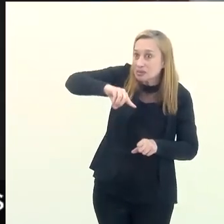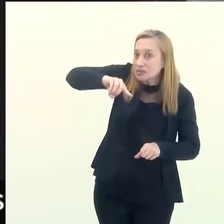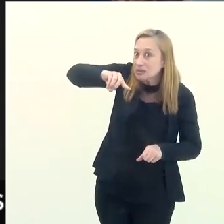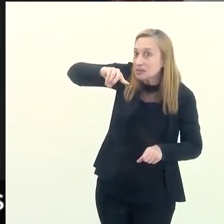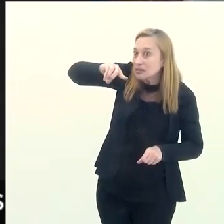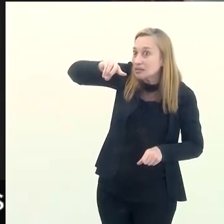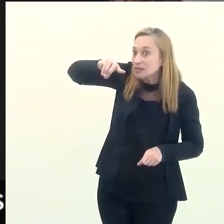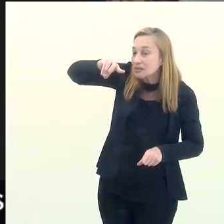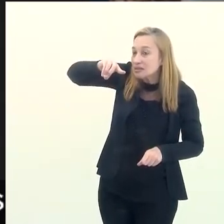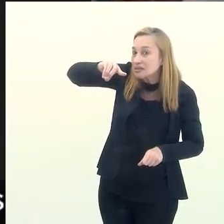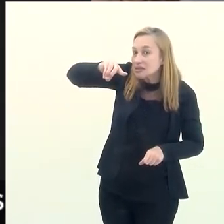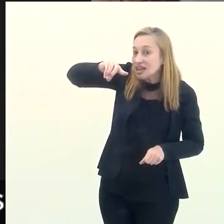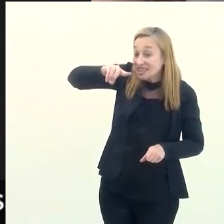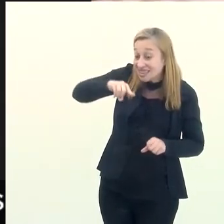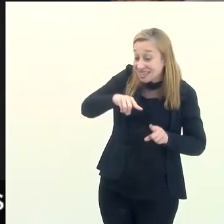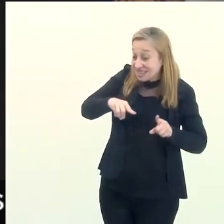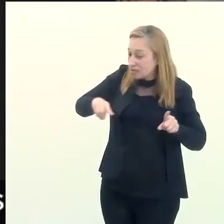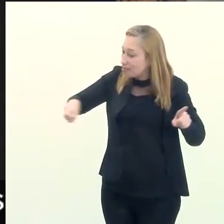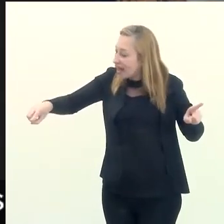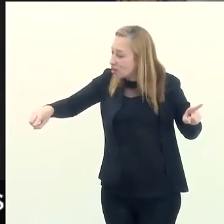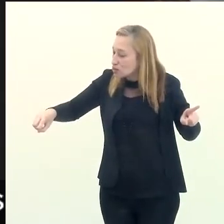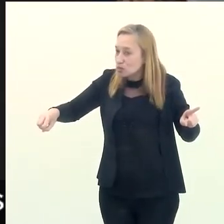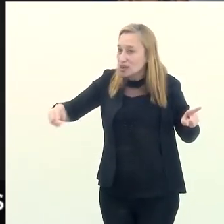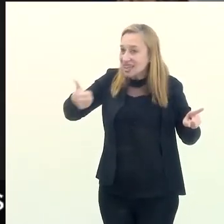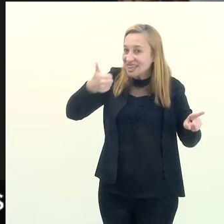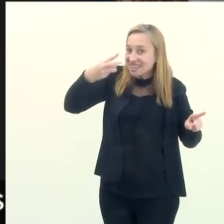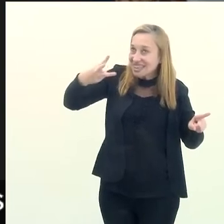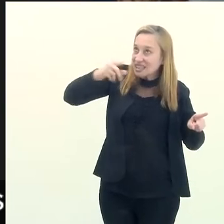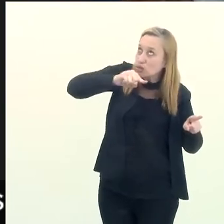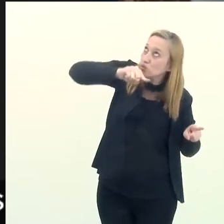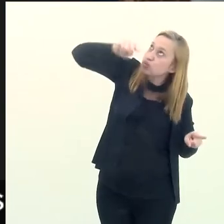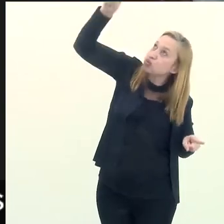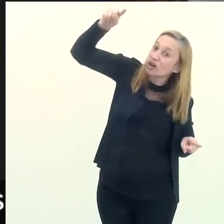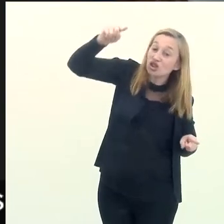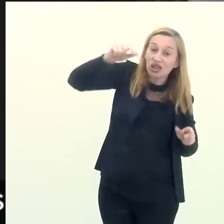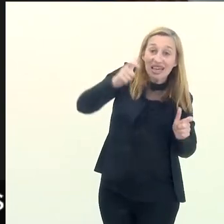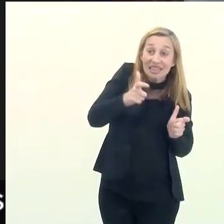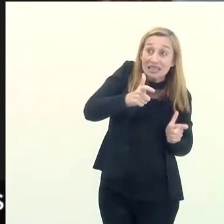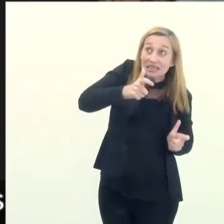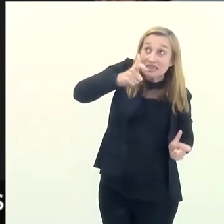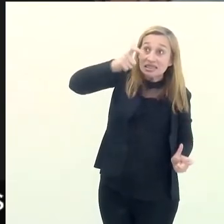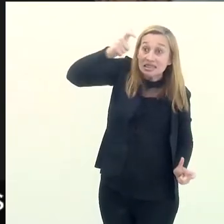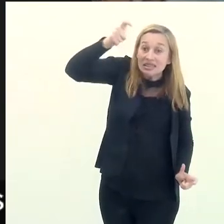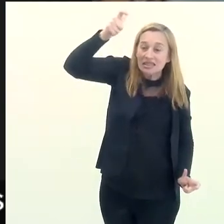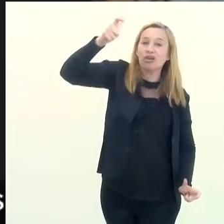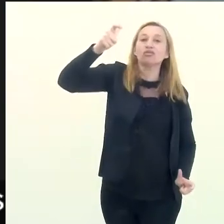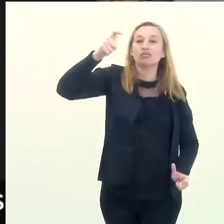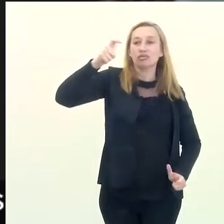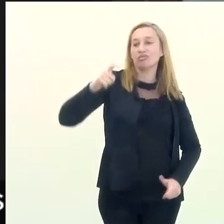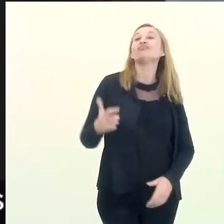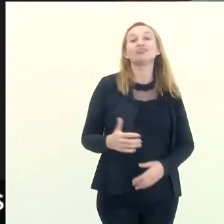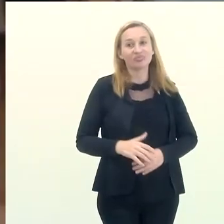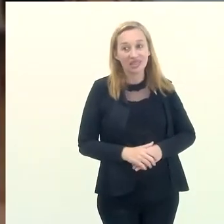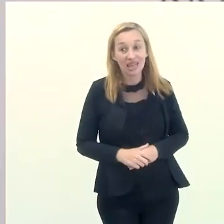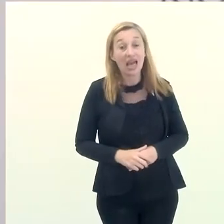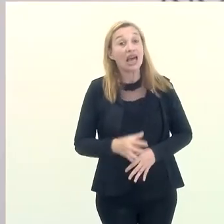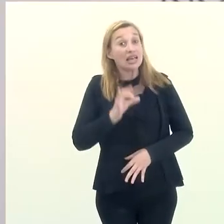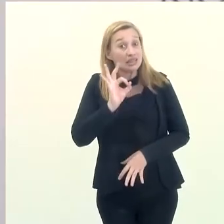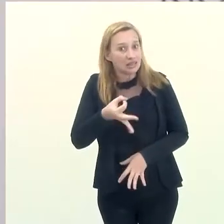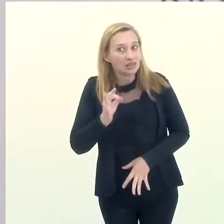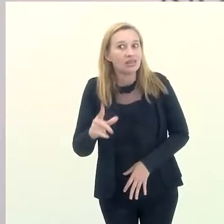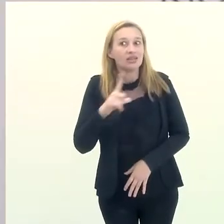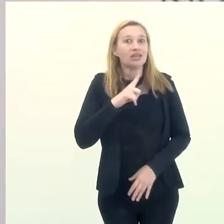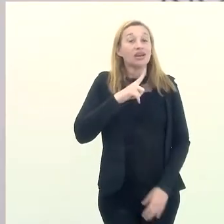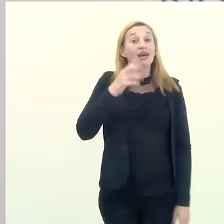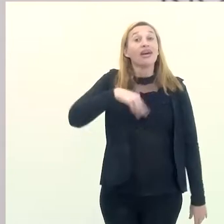de comprimento e 13 metros de altura. É enorme, é um gigante, um deles. São 42, esse é o maior deles. Olha, eu